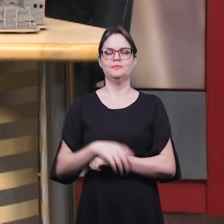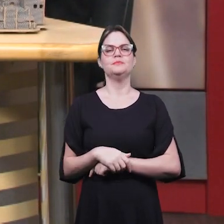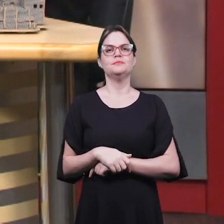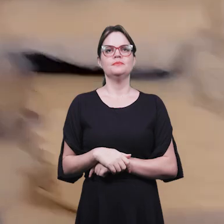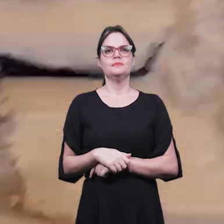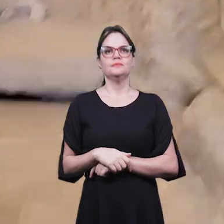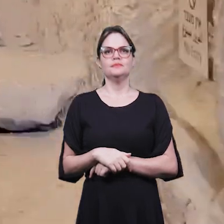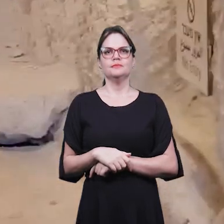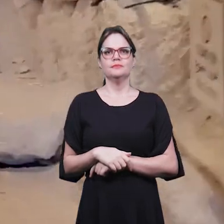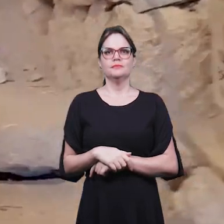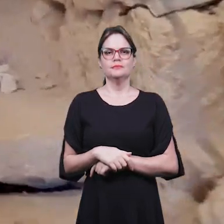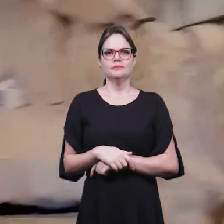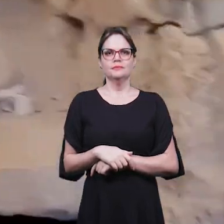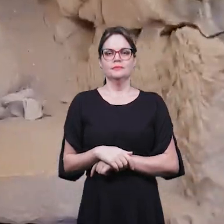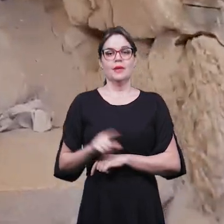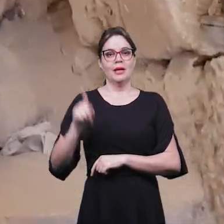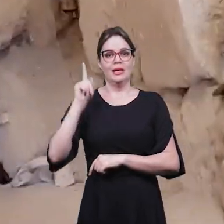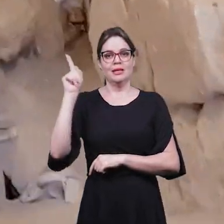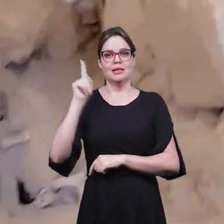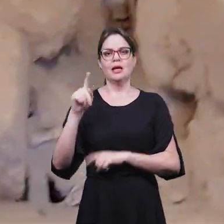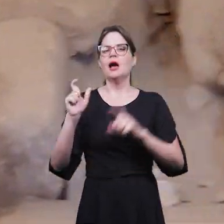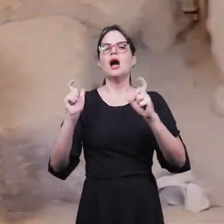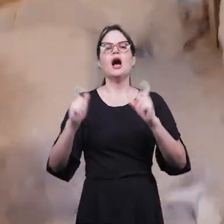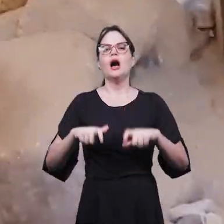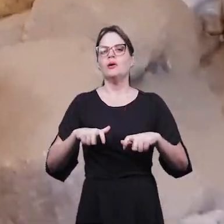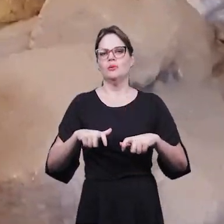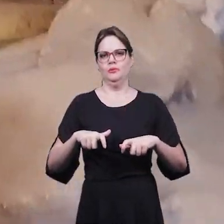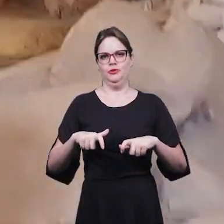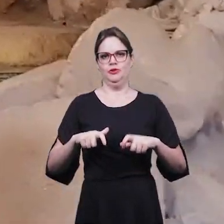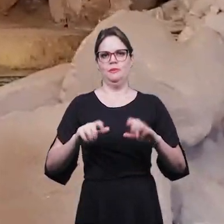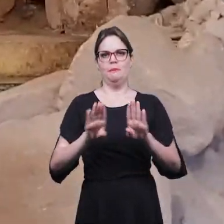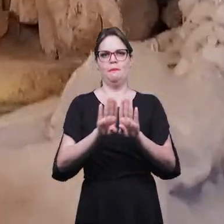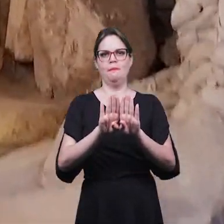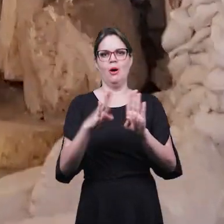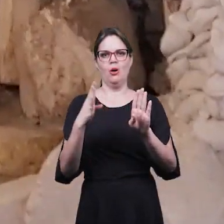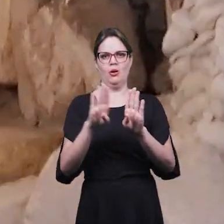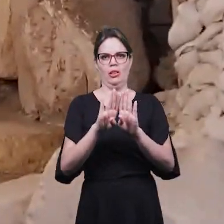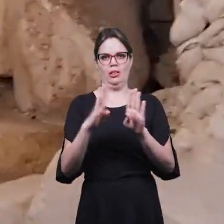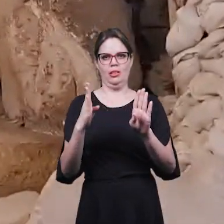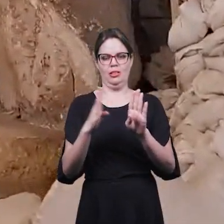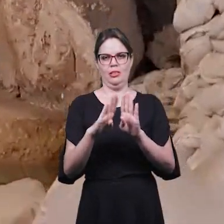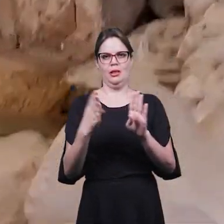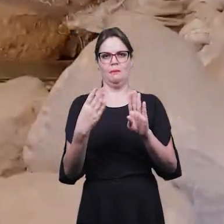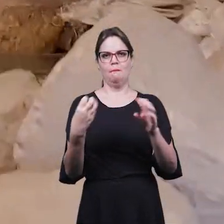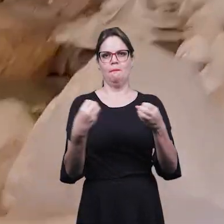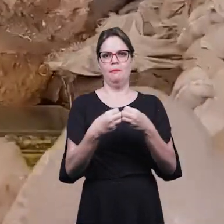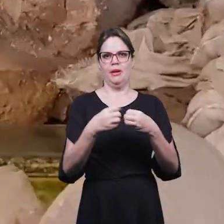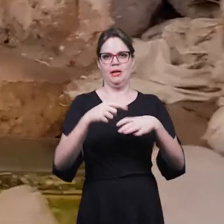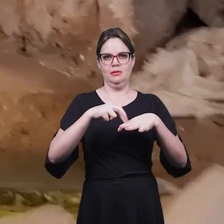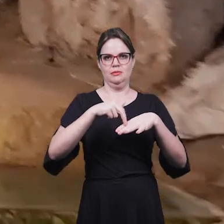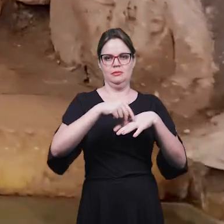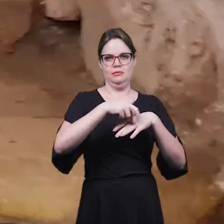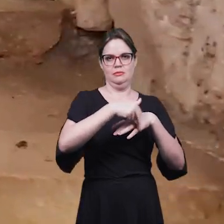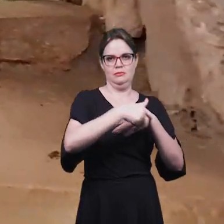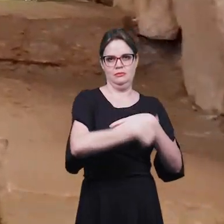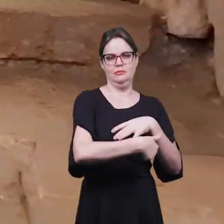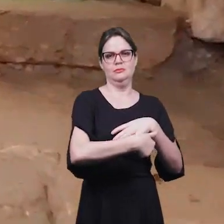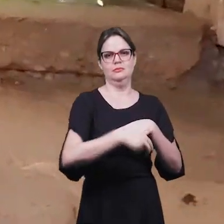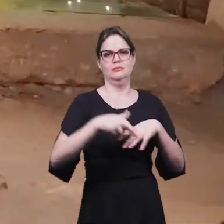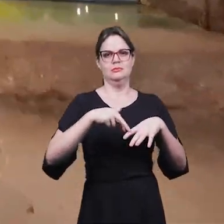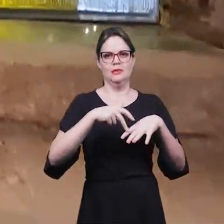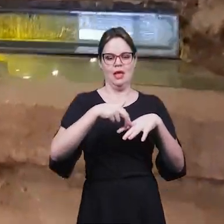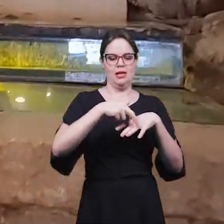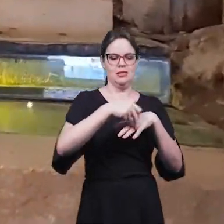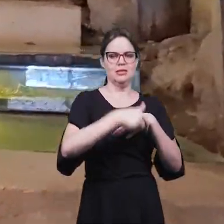está na porta, lá na escada herodiana, que vocês vão ver